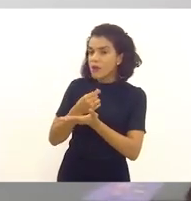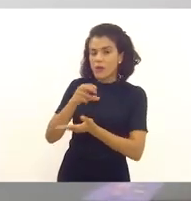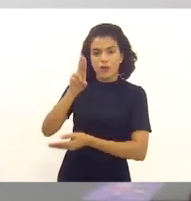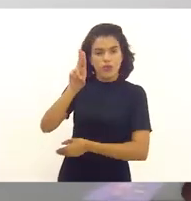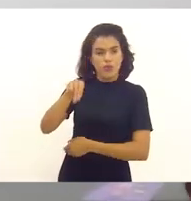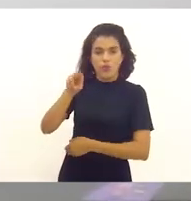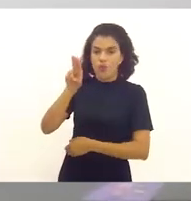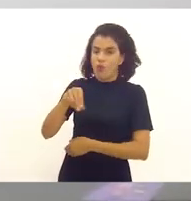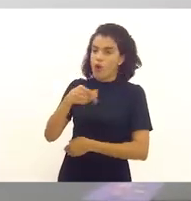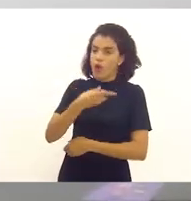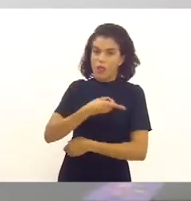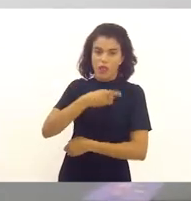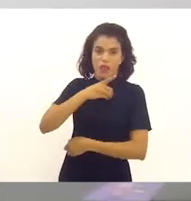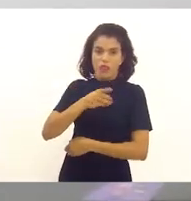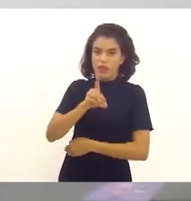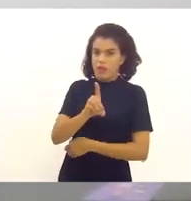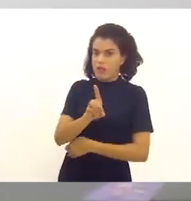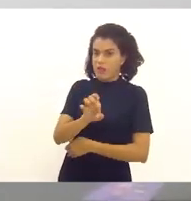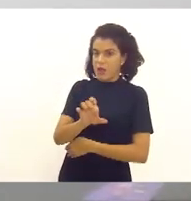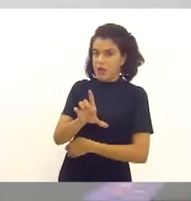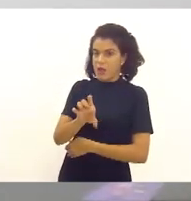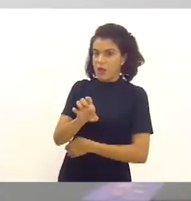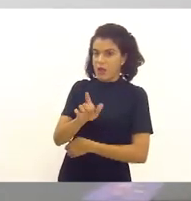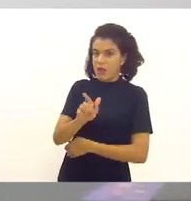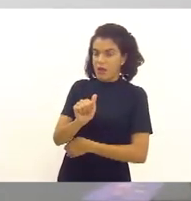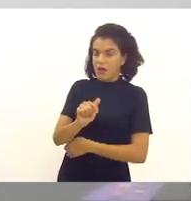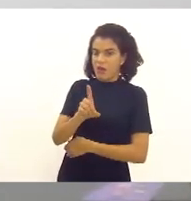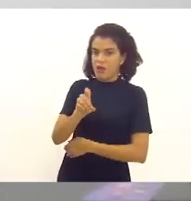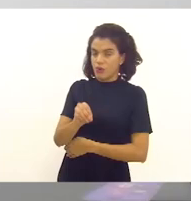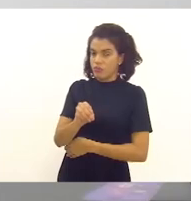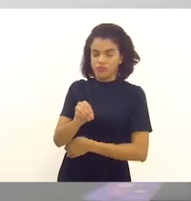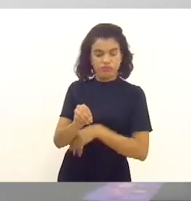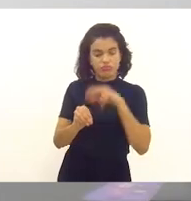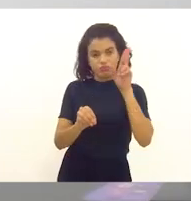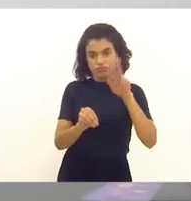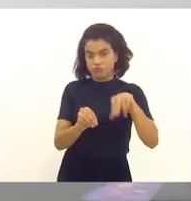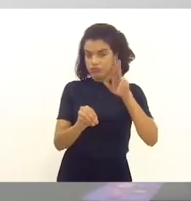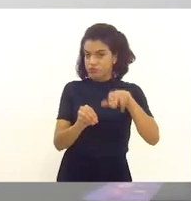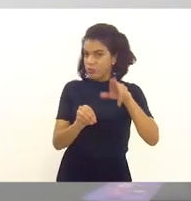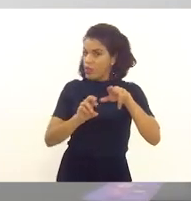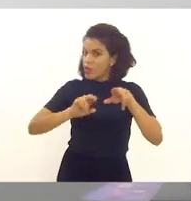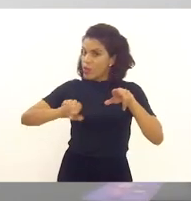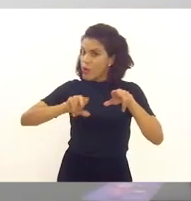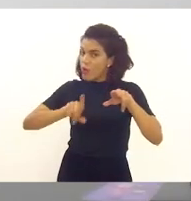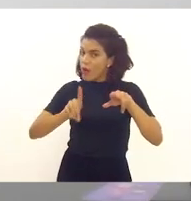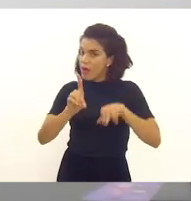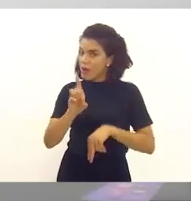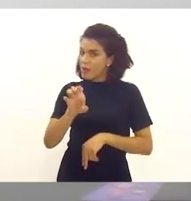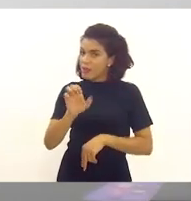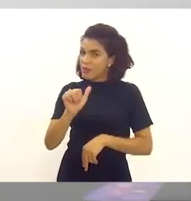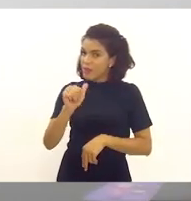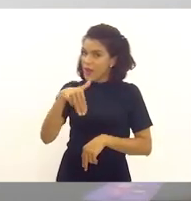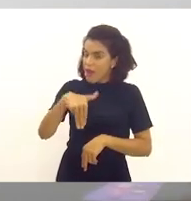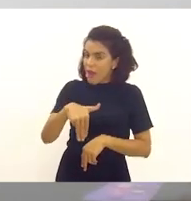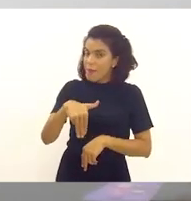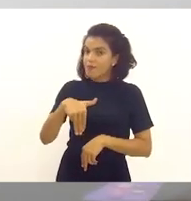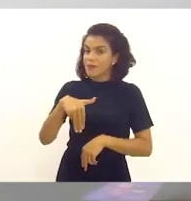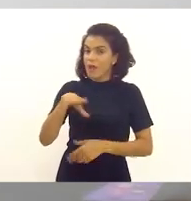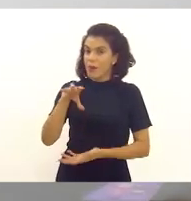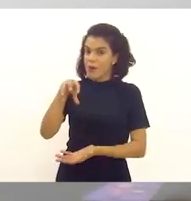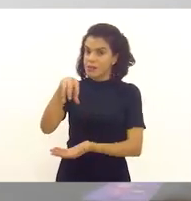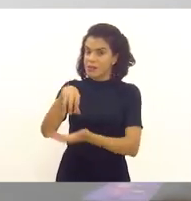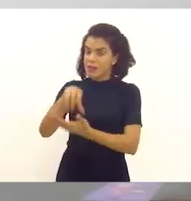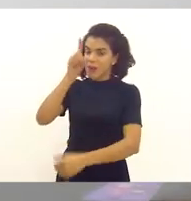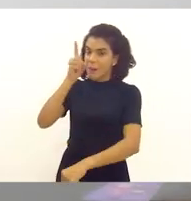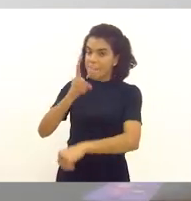Serão atendidos por Delegados o único caso é mas aí nem será na adianta será na central de flagrante deputada